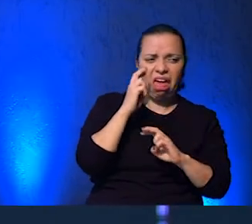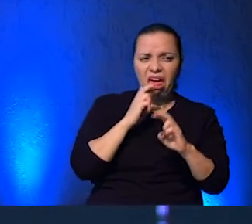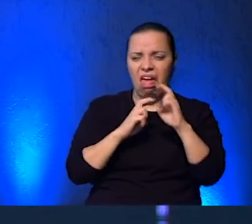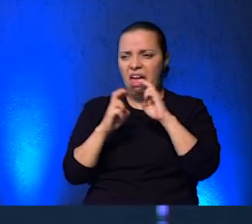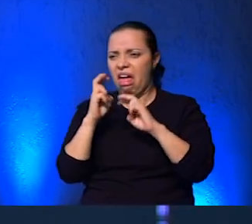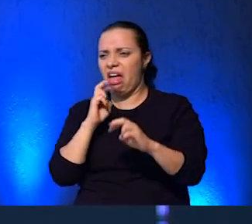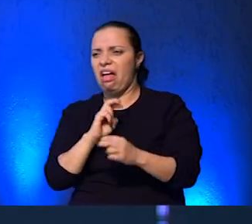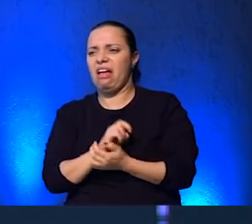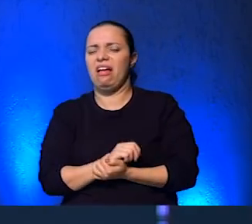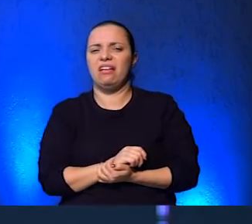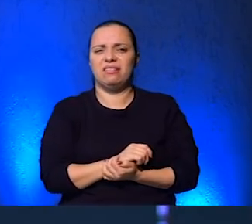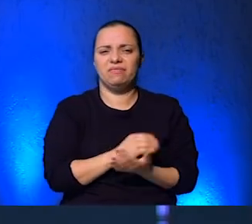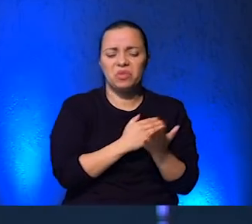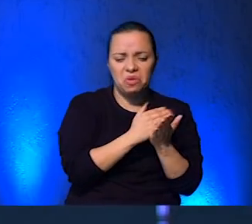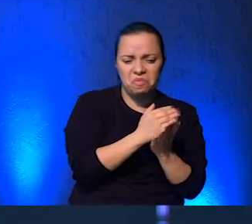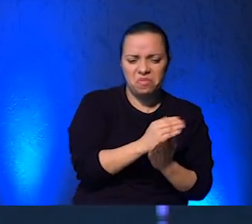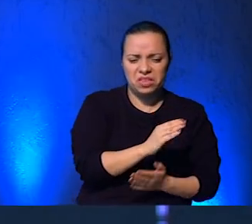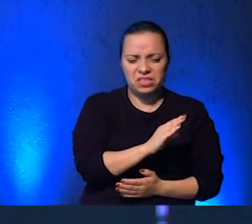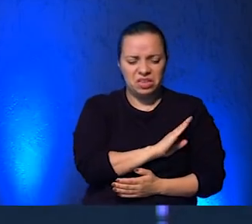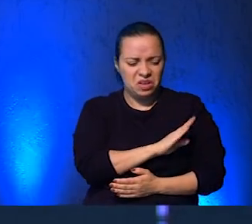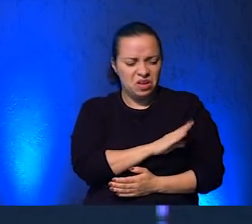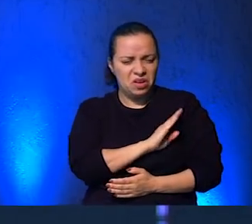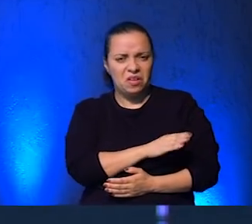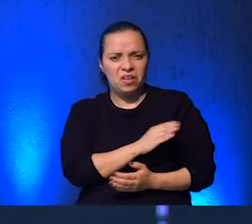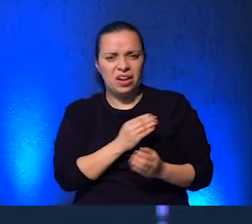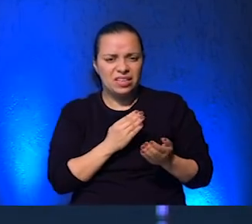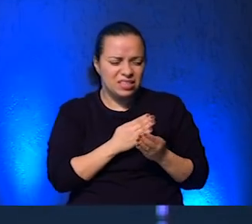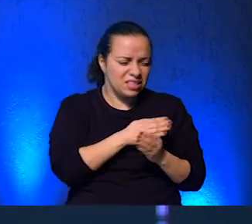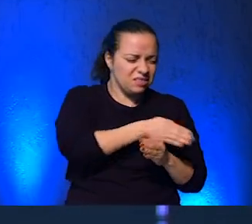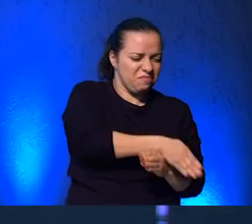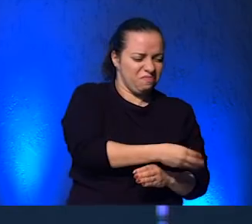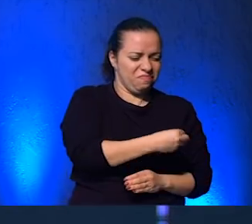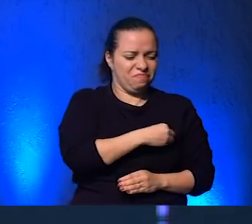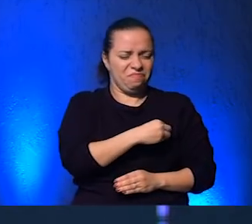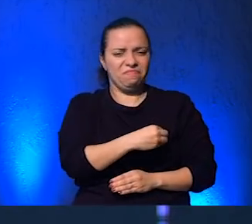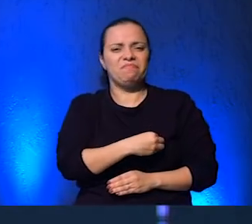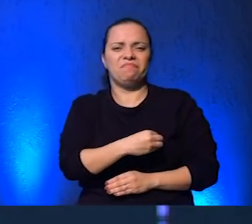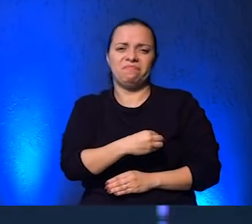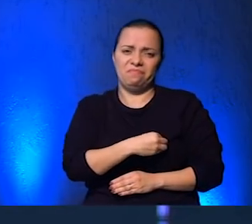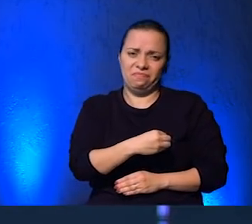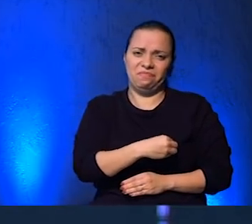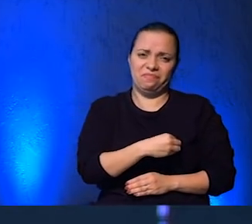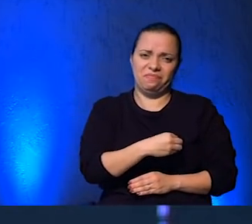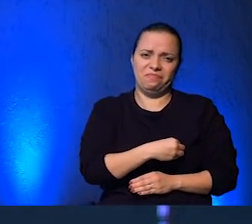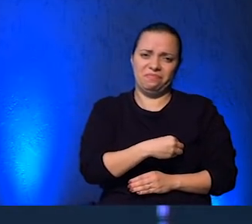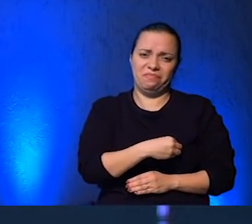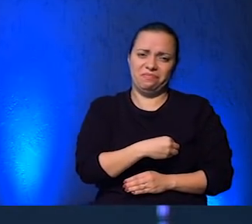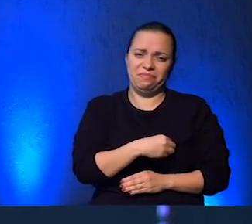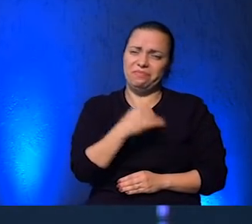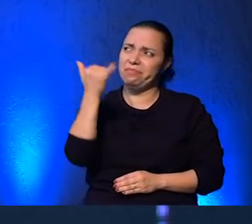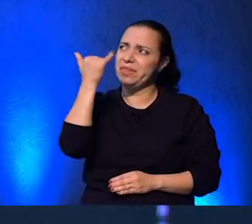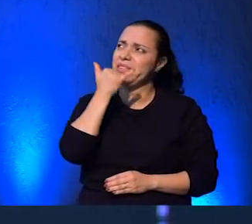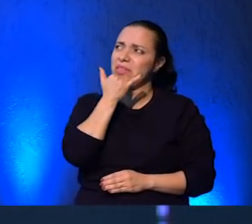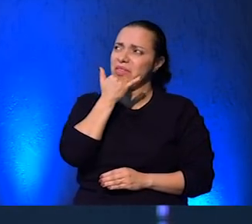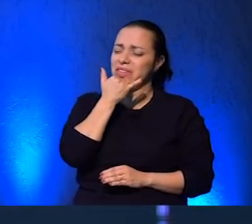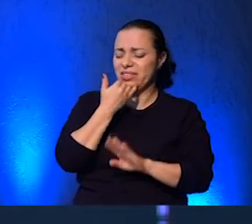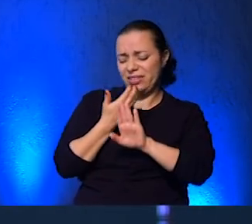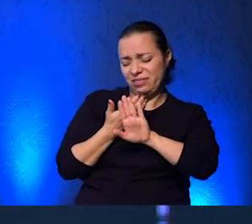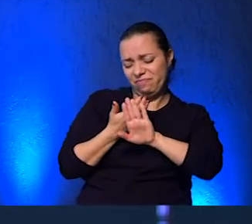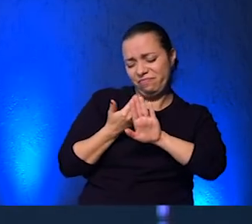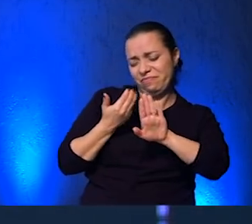coração comecei a deixar o pecado entrar eu me afastei de ti